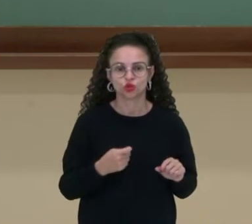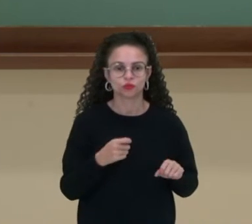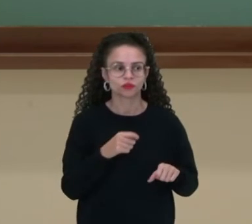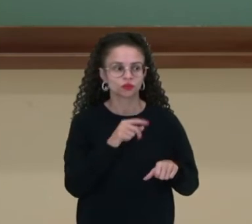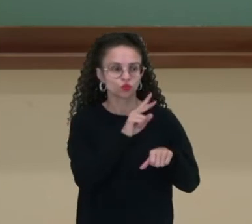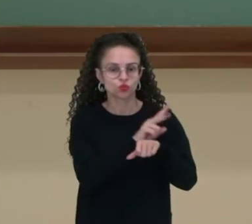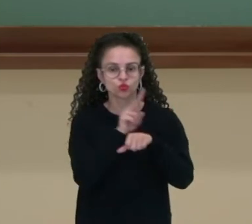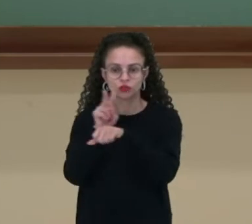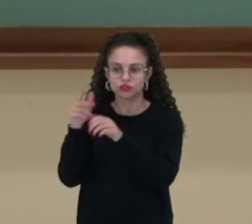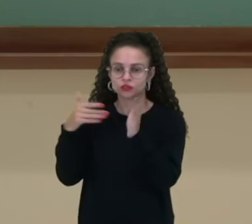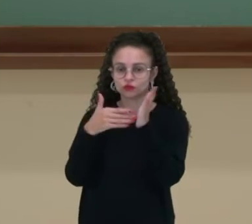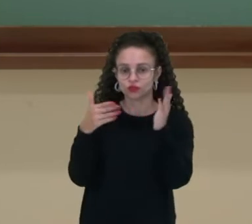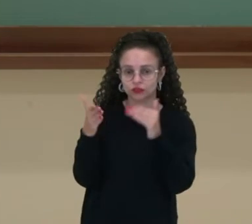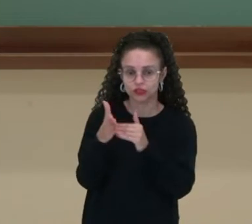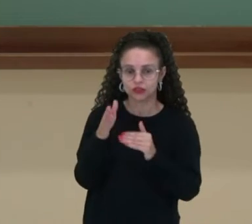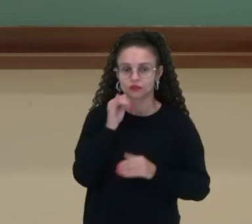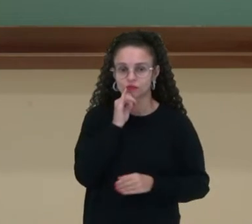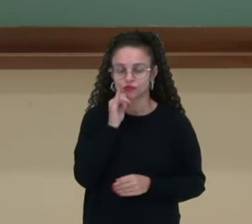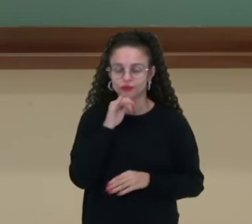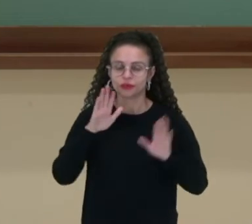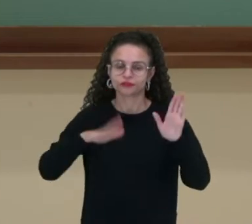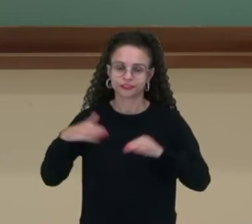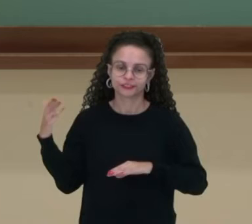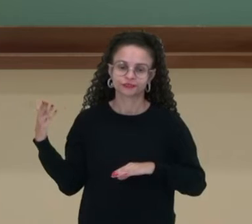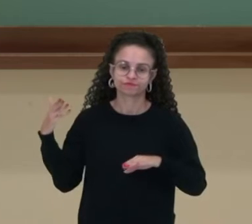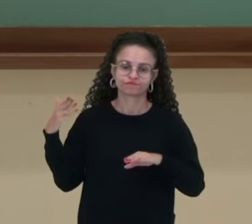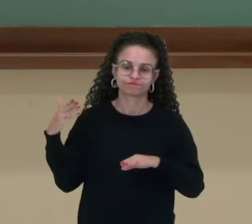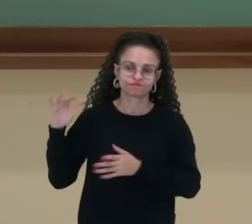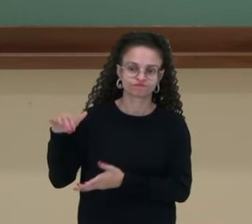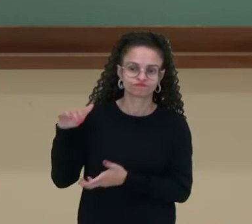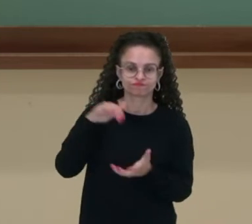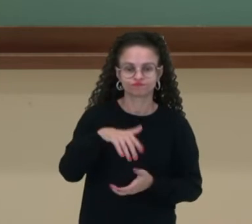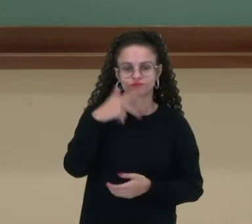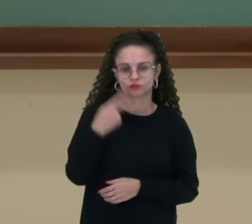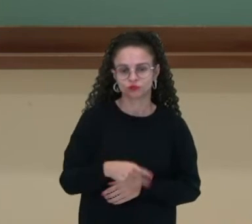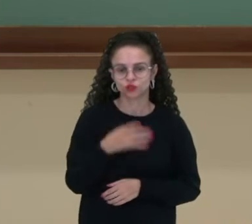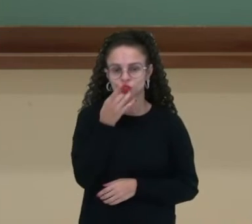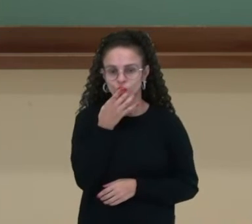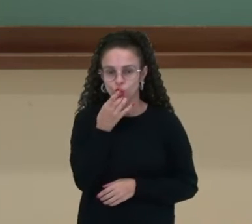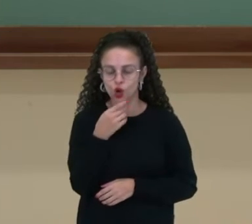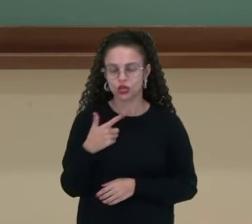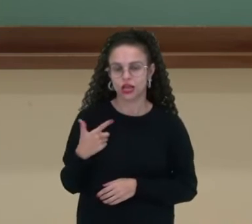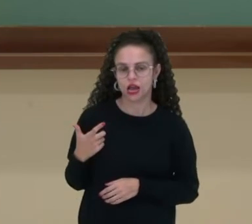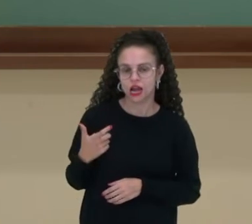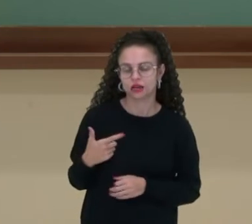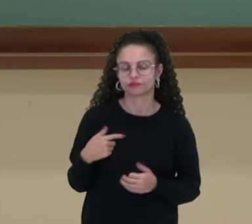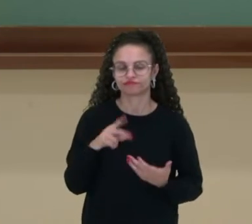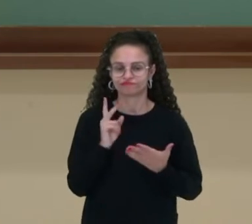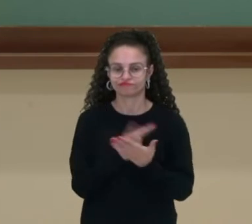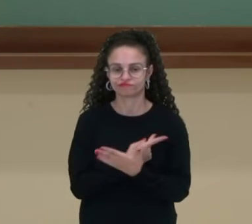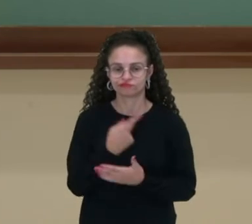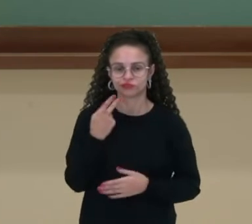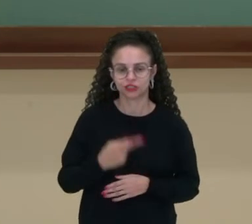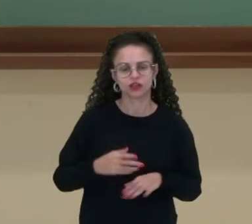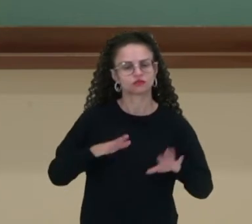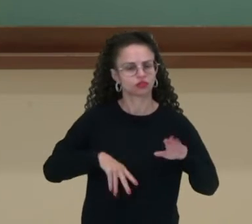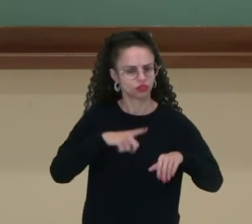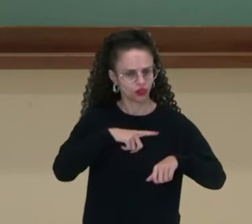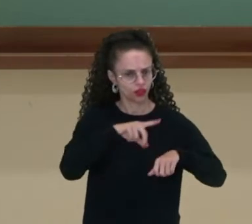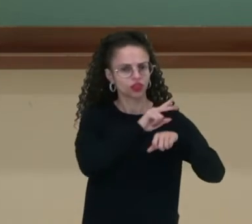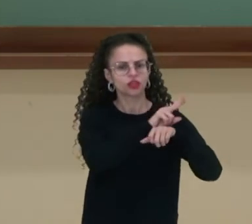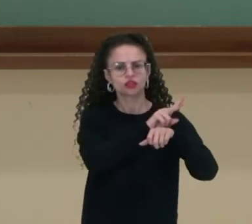fronteiras, né? Muitas vezes entra drogas e armas, né, de forma ilegal no nosso país, mesmo tendo a vigilância aí sobre a Amazônia